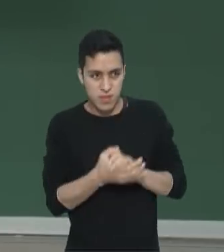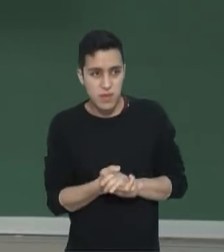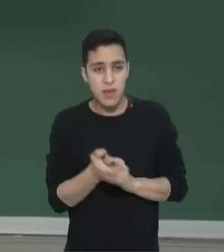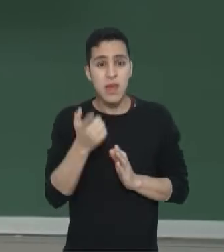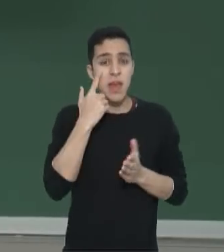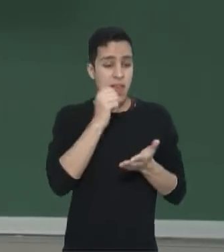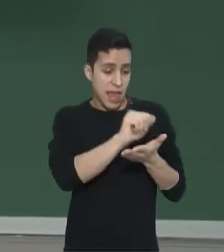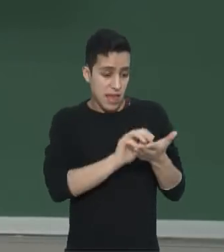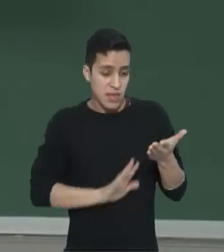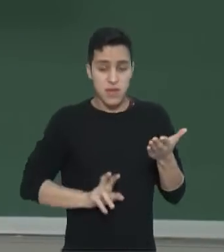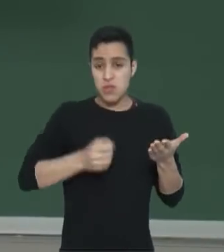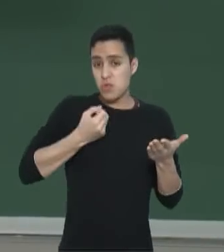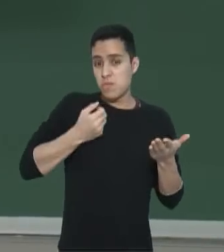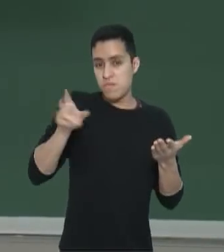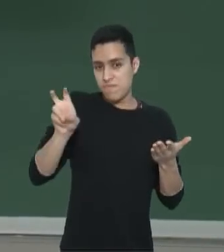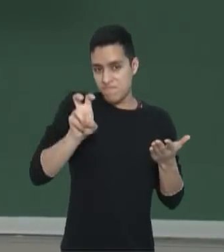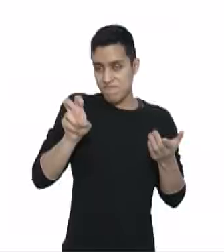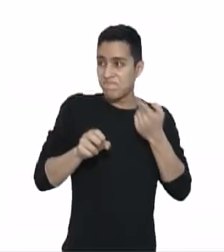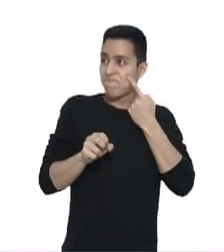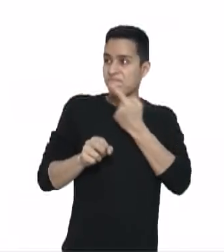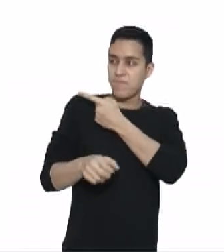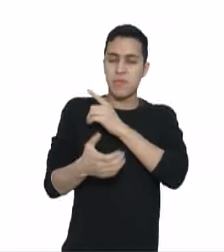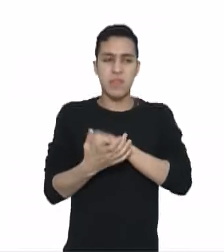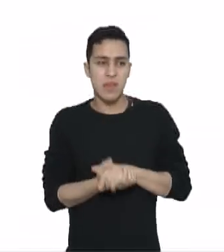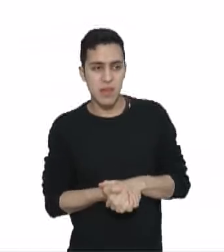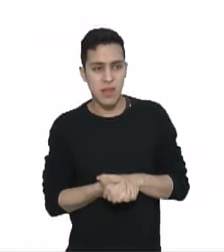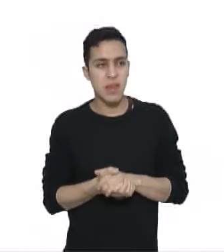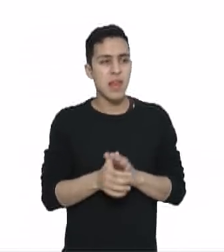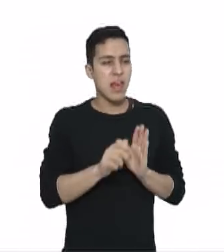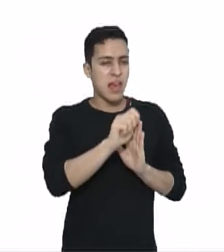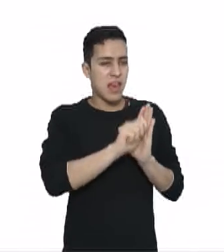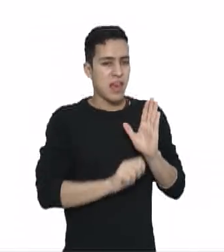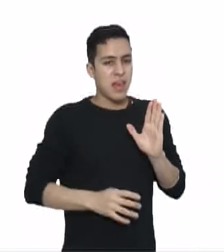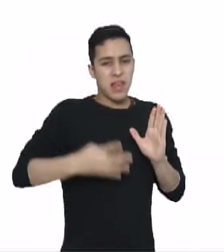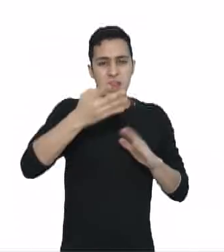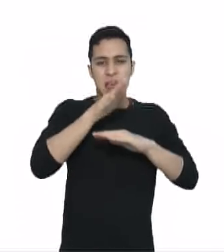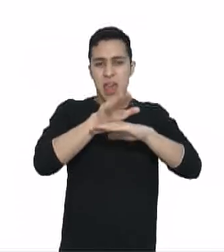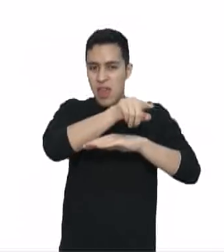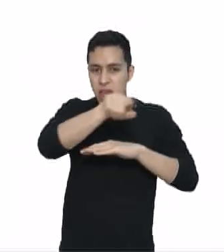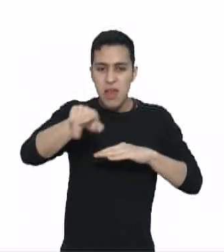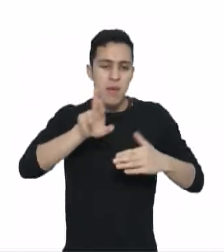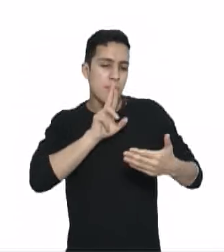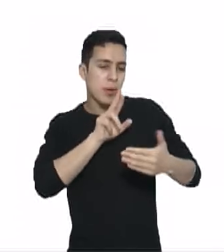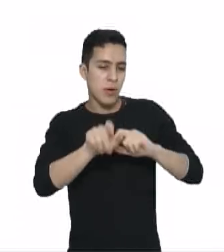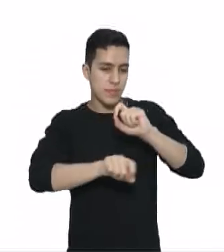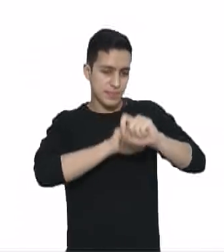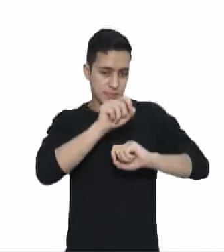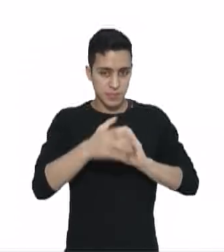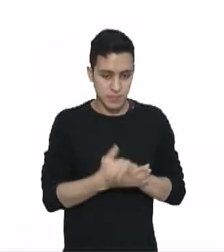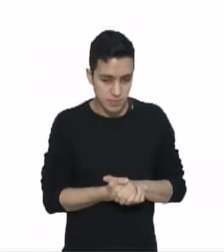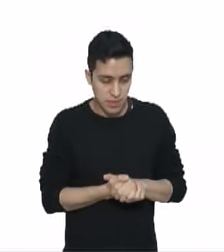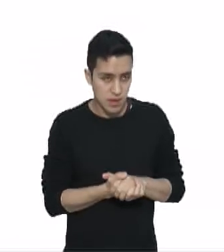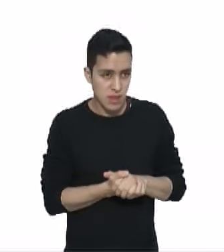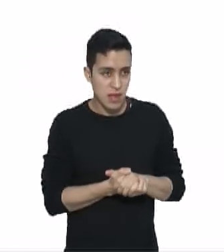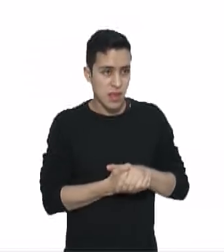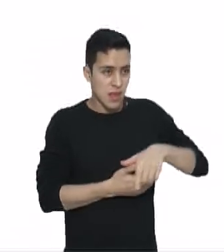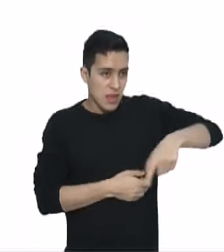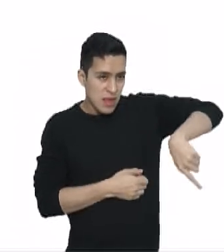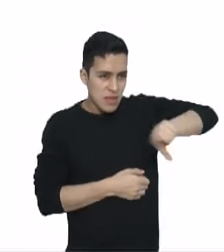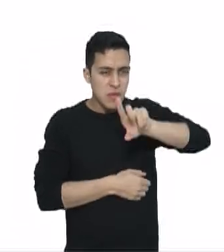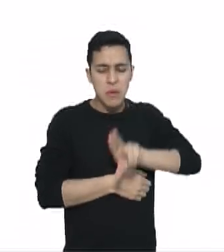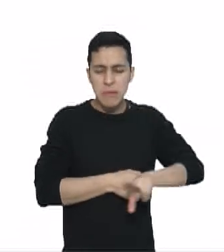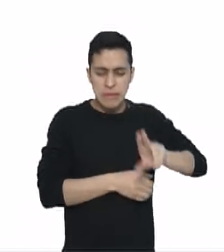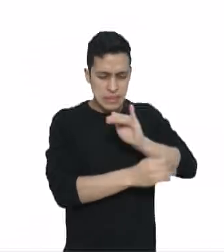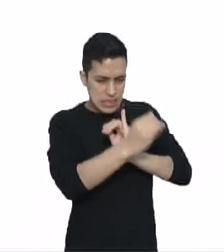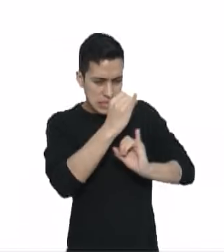Exercício de número 5. Temos aqui o artigo 4 para auxiliar na resposta. A disciplina do uso da internet